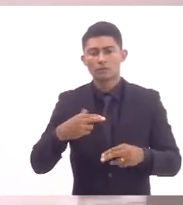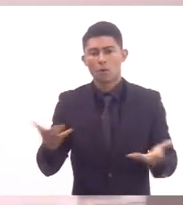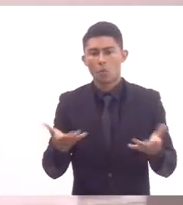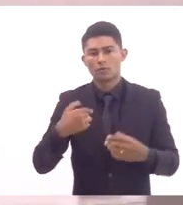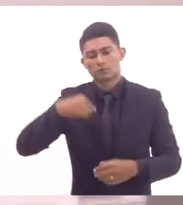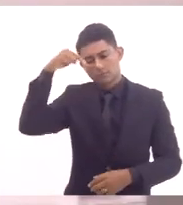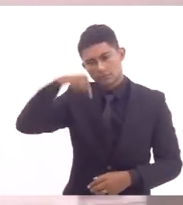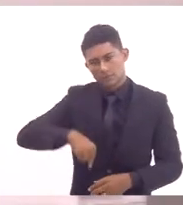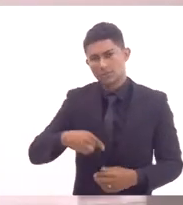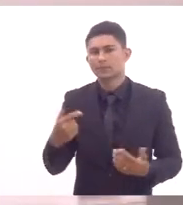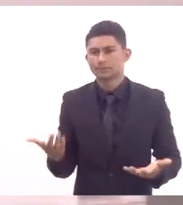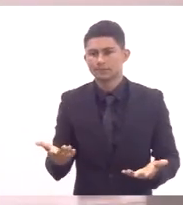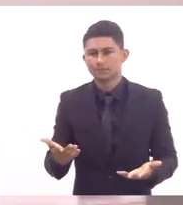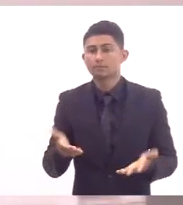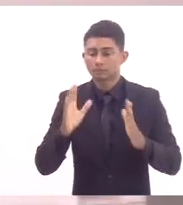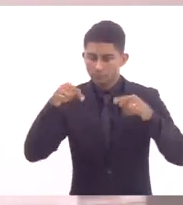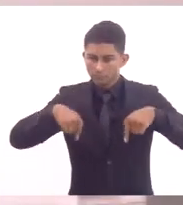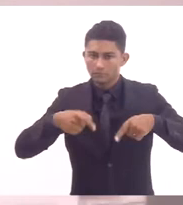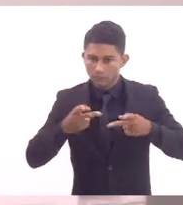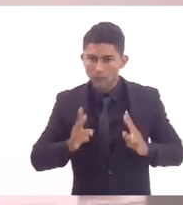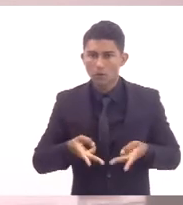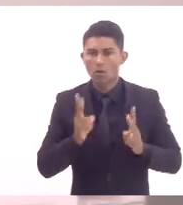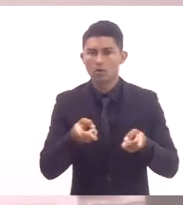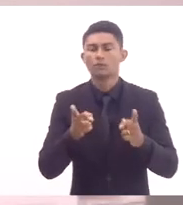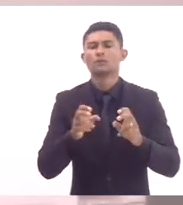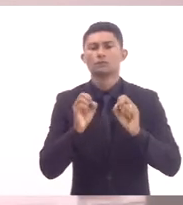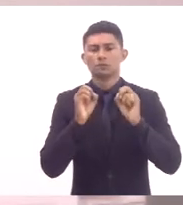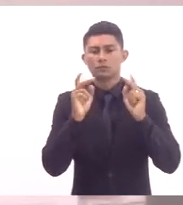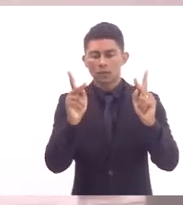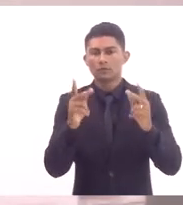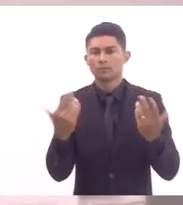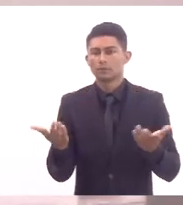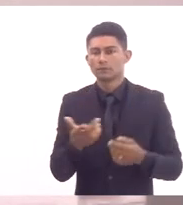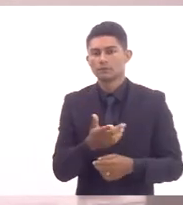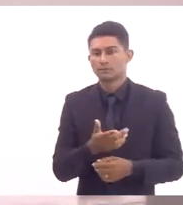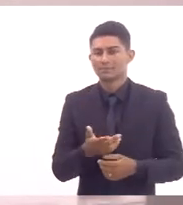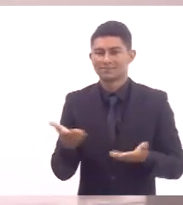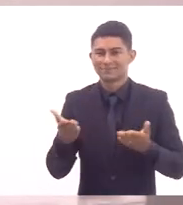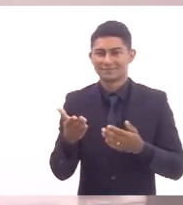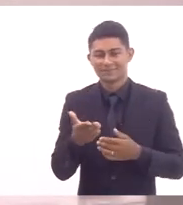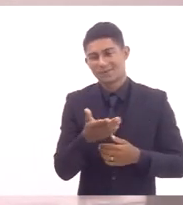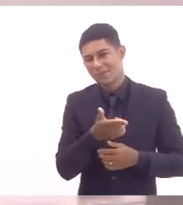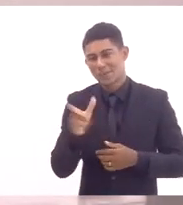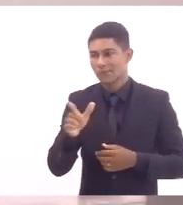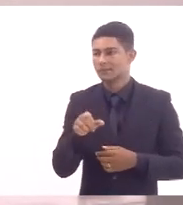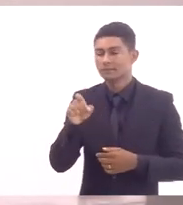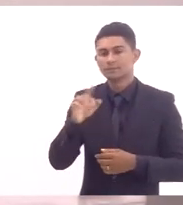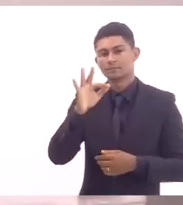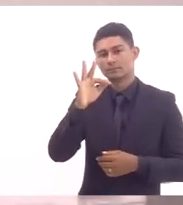aqui é o nossa a nossa mesa EA próxima então é a Flávia Nascimento